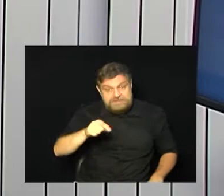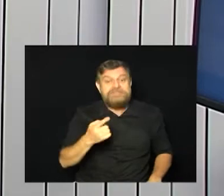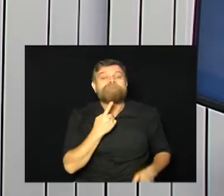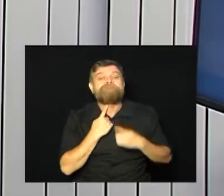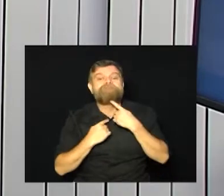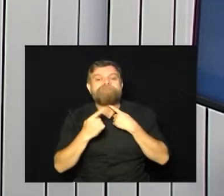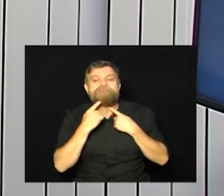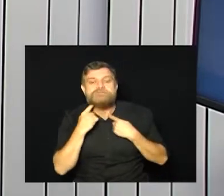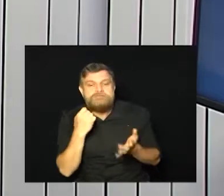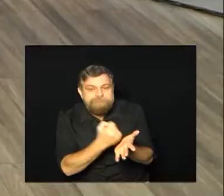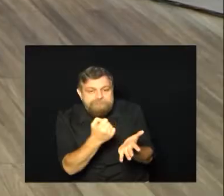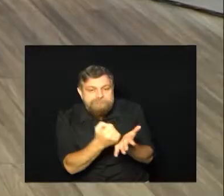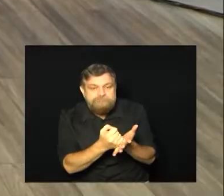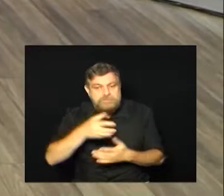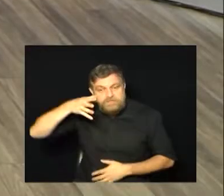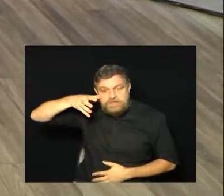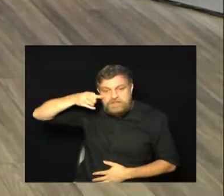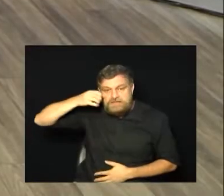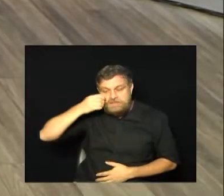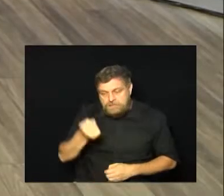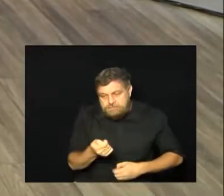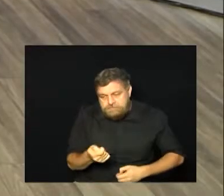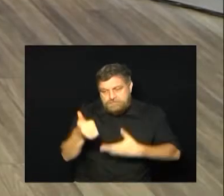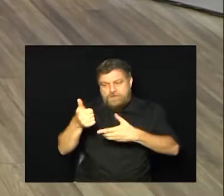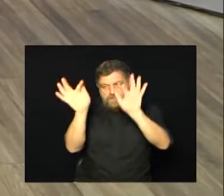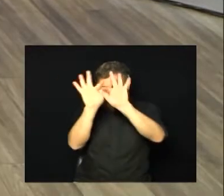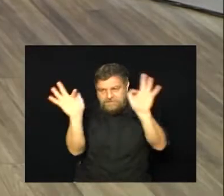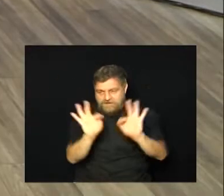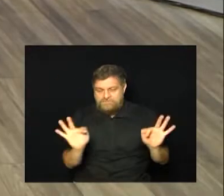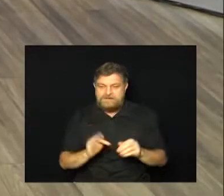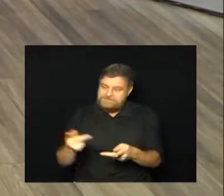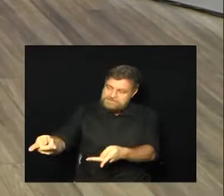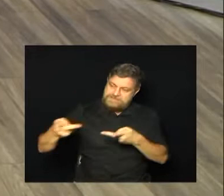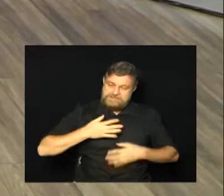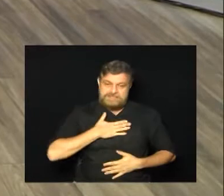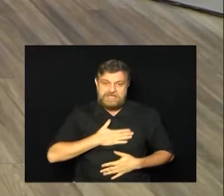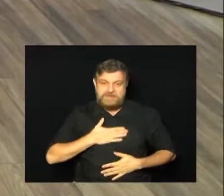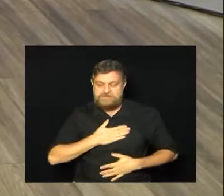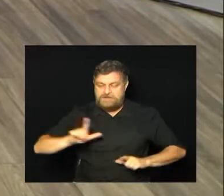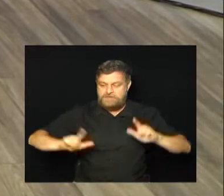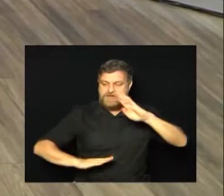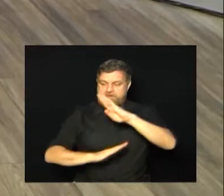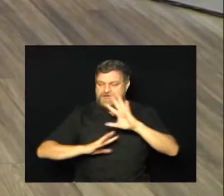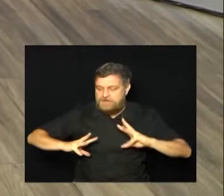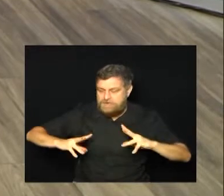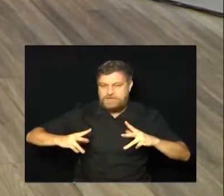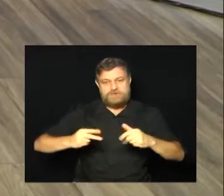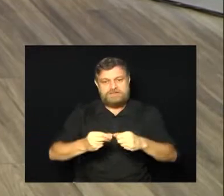candidato. Então, André Aranha, feliz ano novo e seja bem-vindo ao Câmara Total.